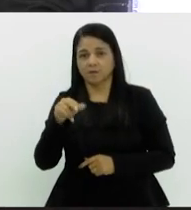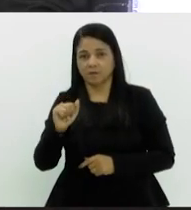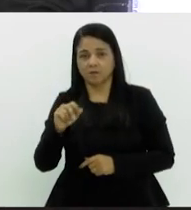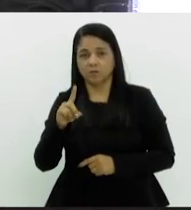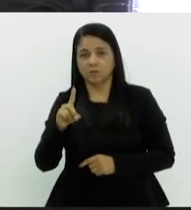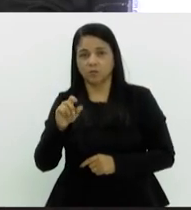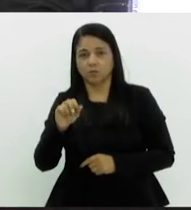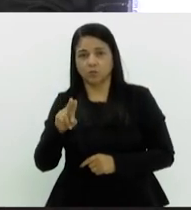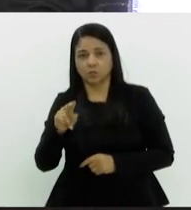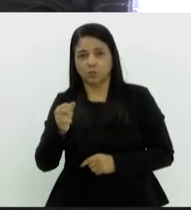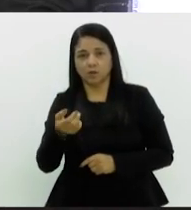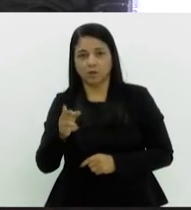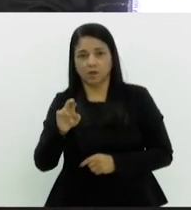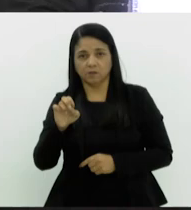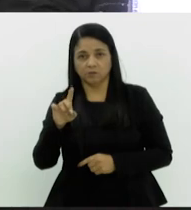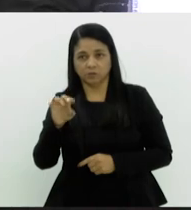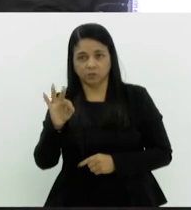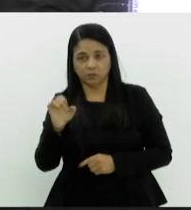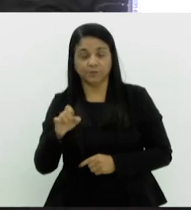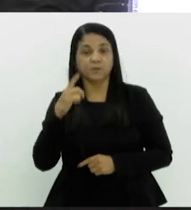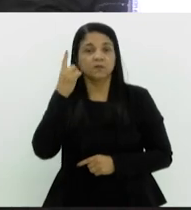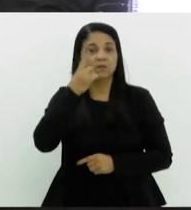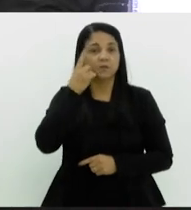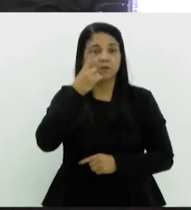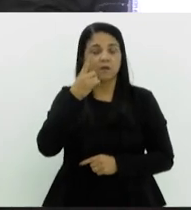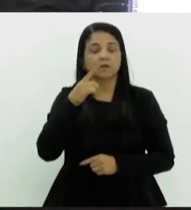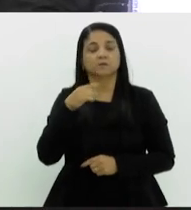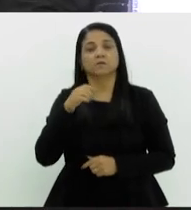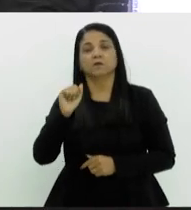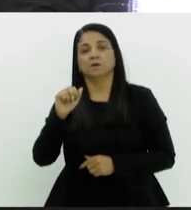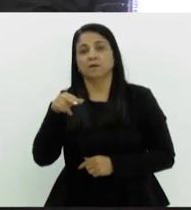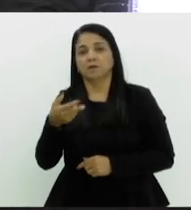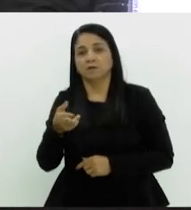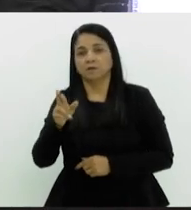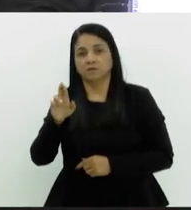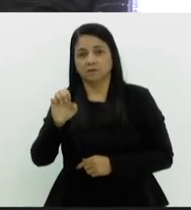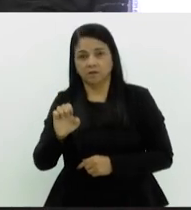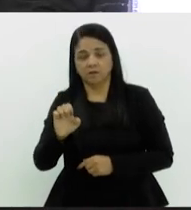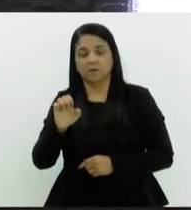do deputado estadual André Correia.